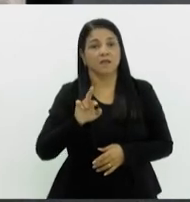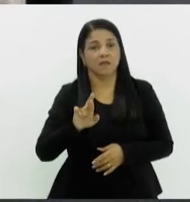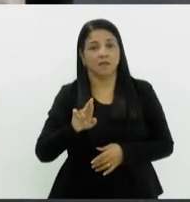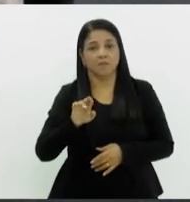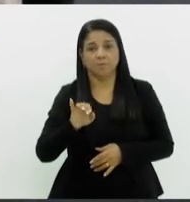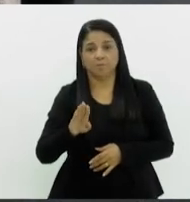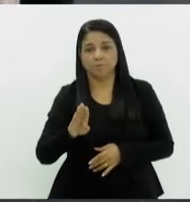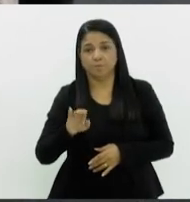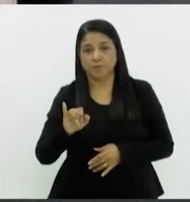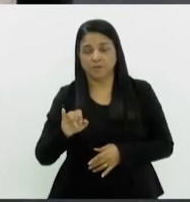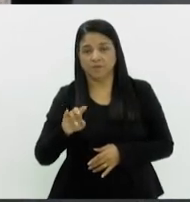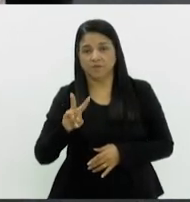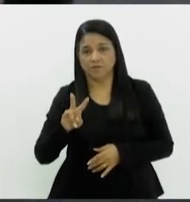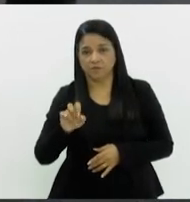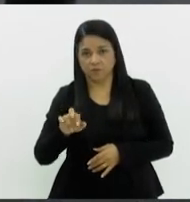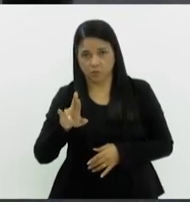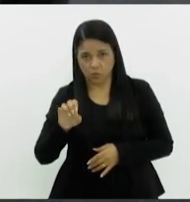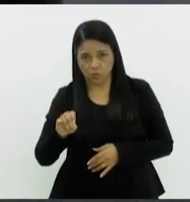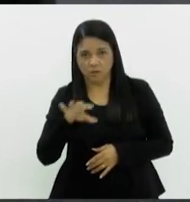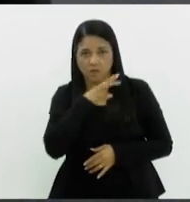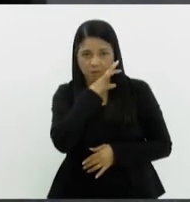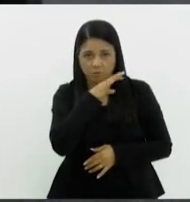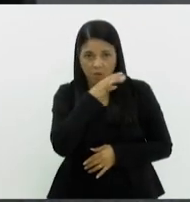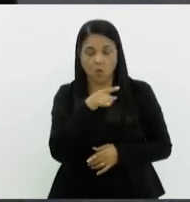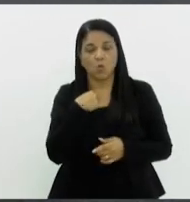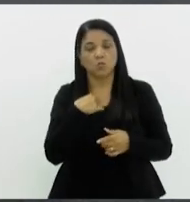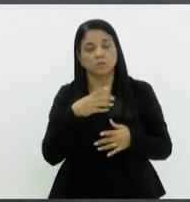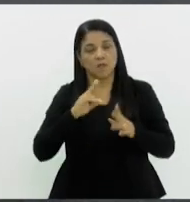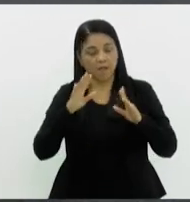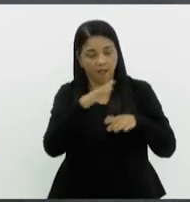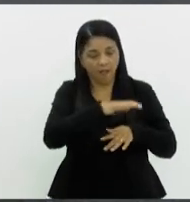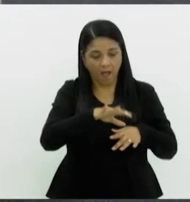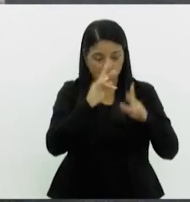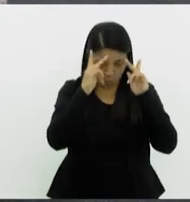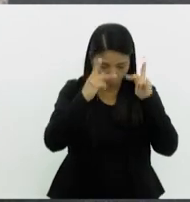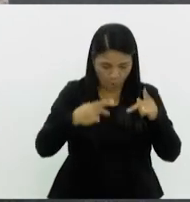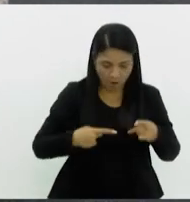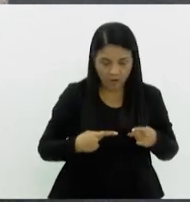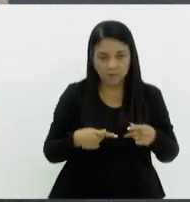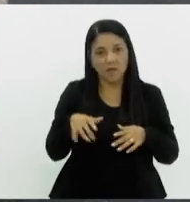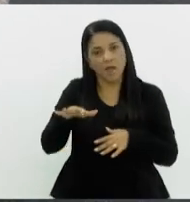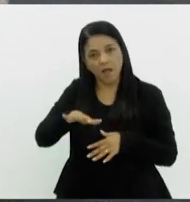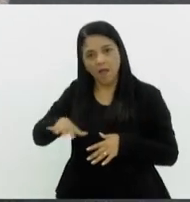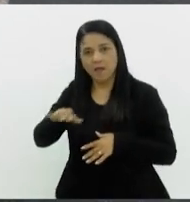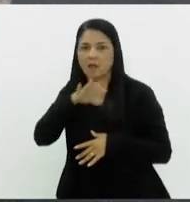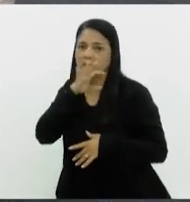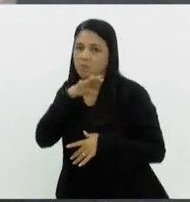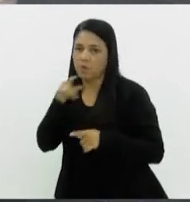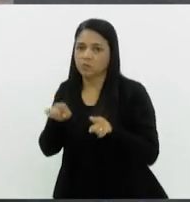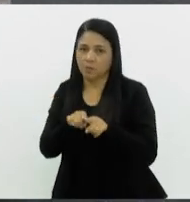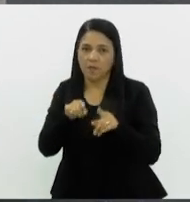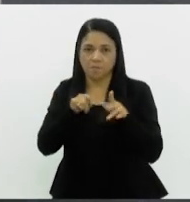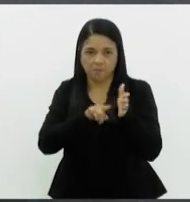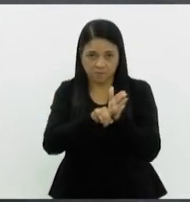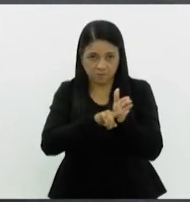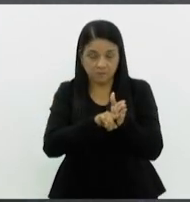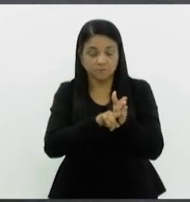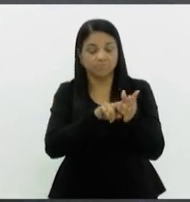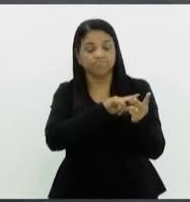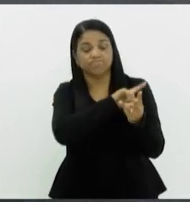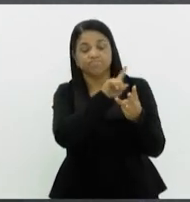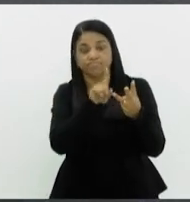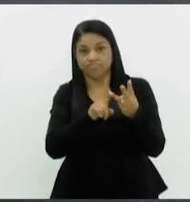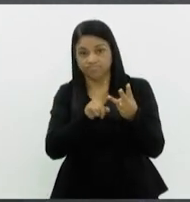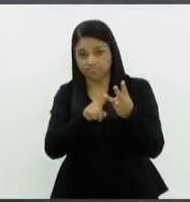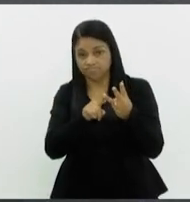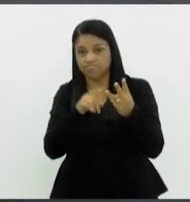à área humana, então, tem esse trabalho de pesquisa, mas também na área animal. E destacar que a